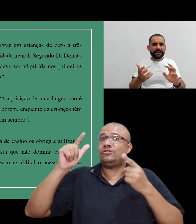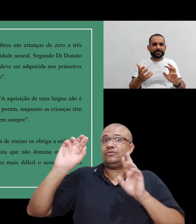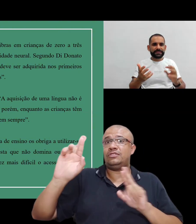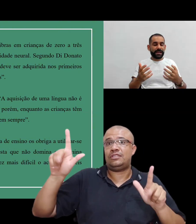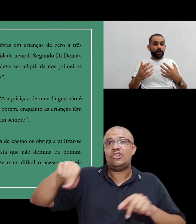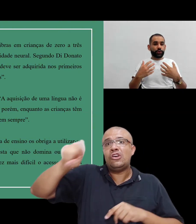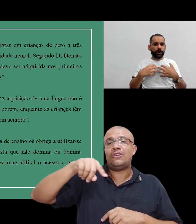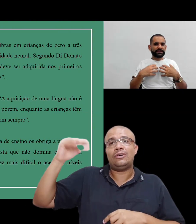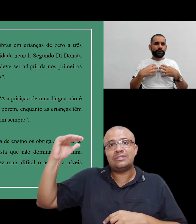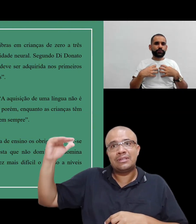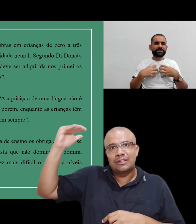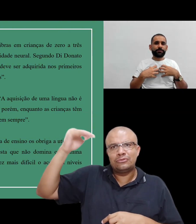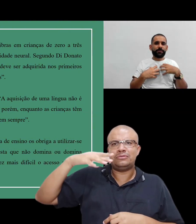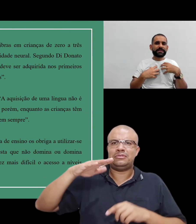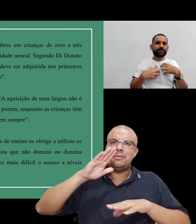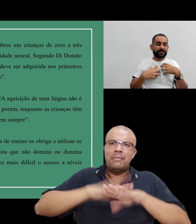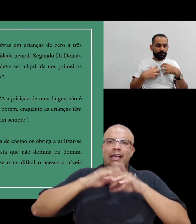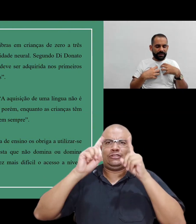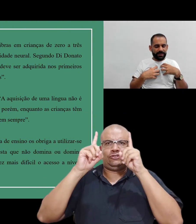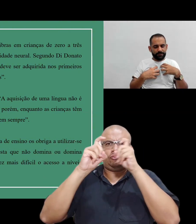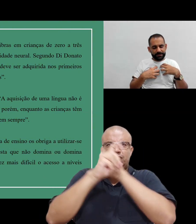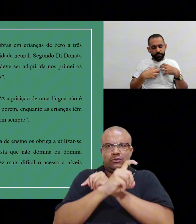bem a diferença. Nós adultos